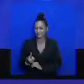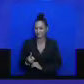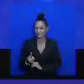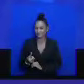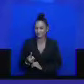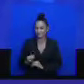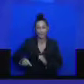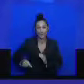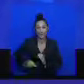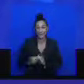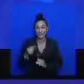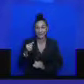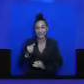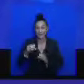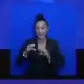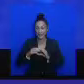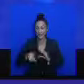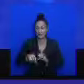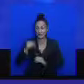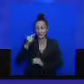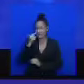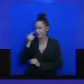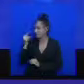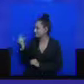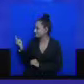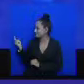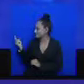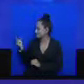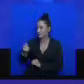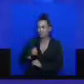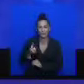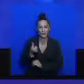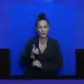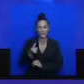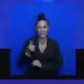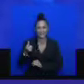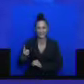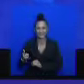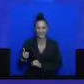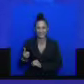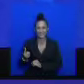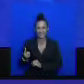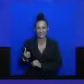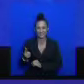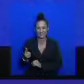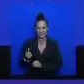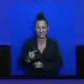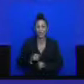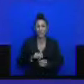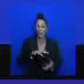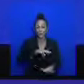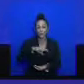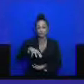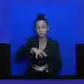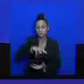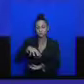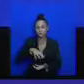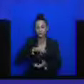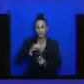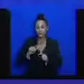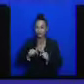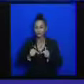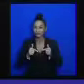5.756. Primeira bola sorteada, 66. Bola 66. Globo girando,